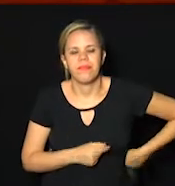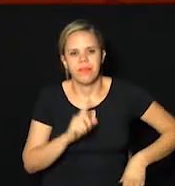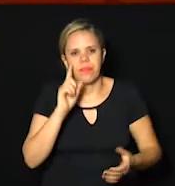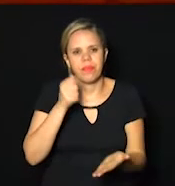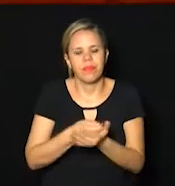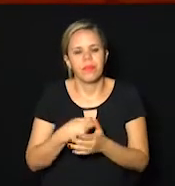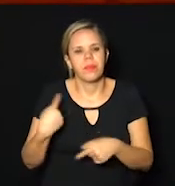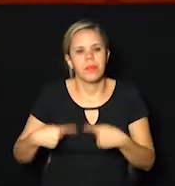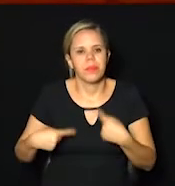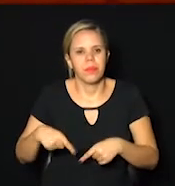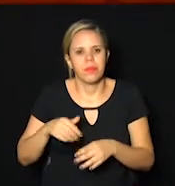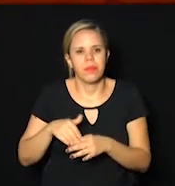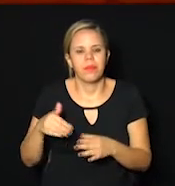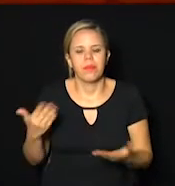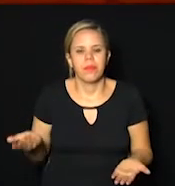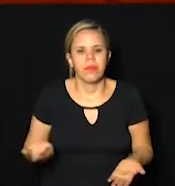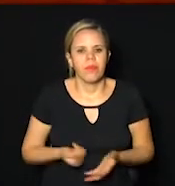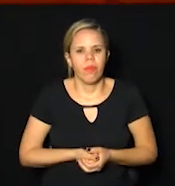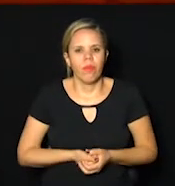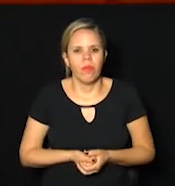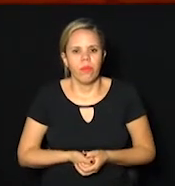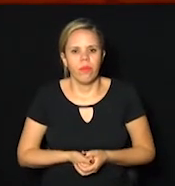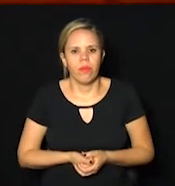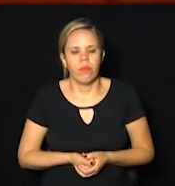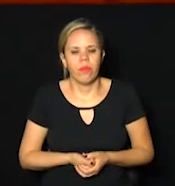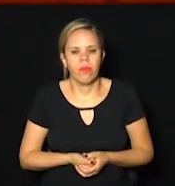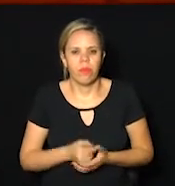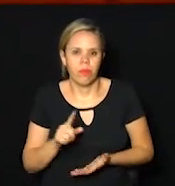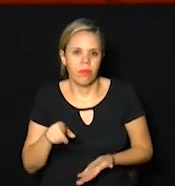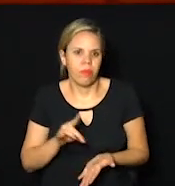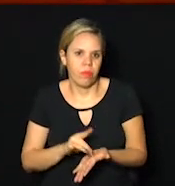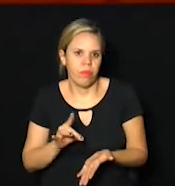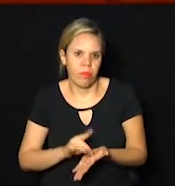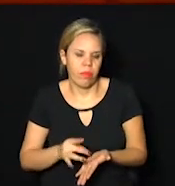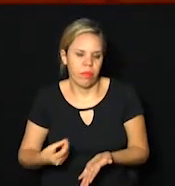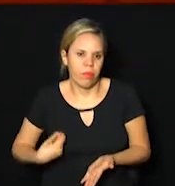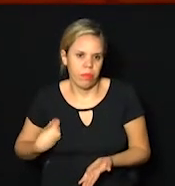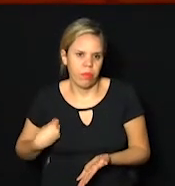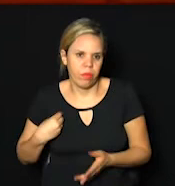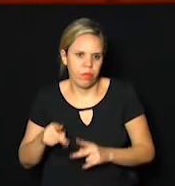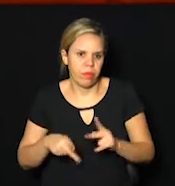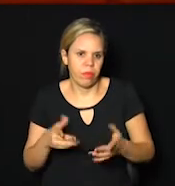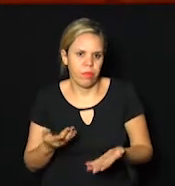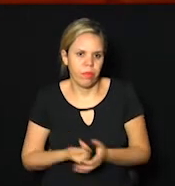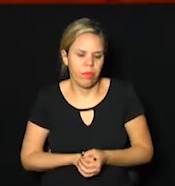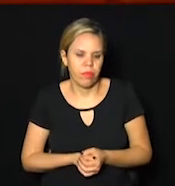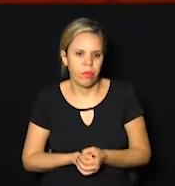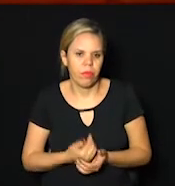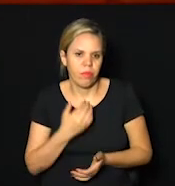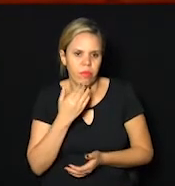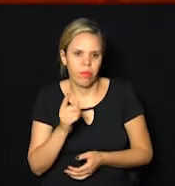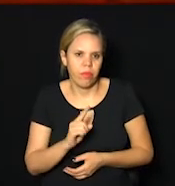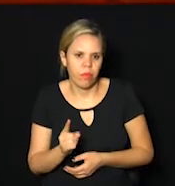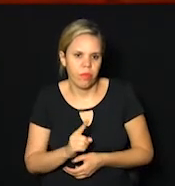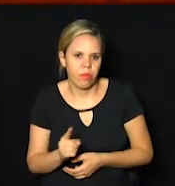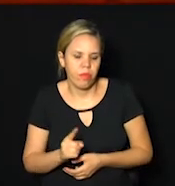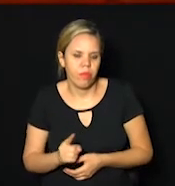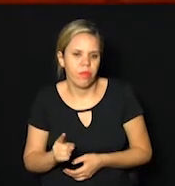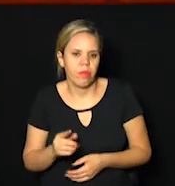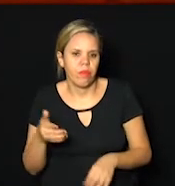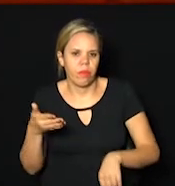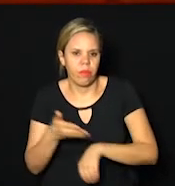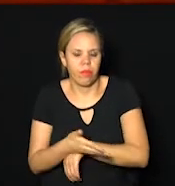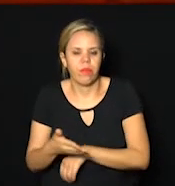de eleição, de voto, com aquilo que é real, aquilo que está presente na vida das pessoas. Então não adianta a gente entrar